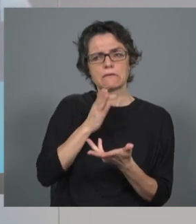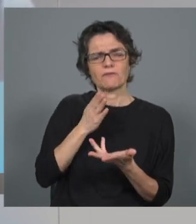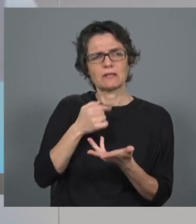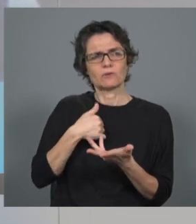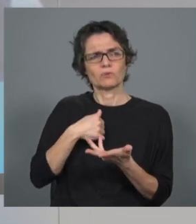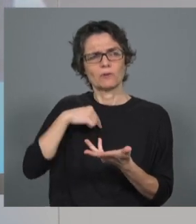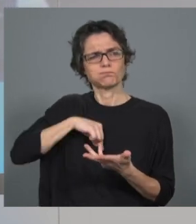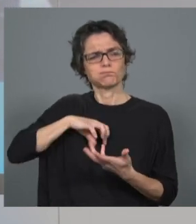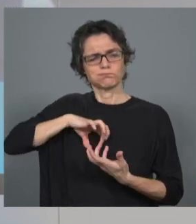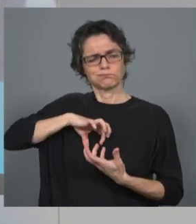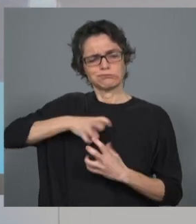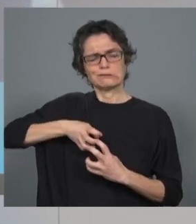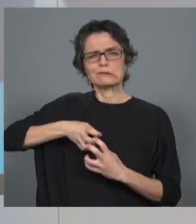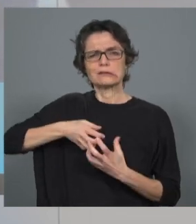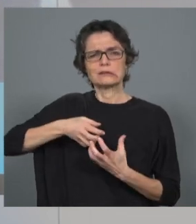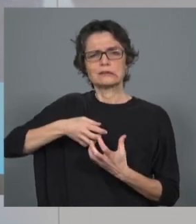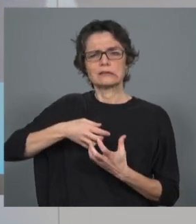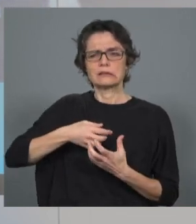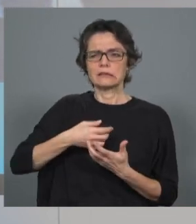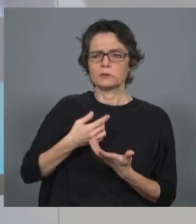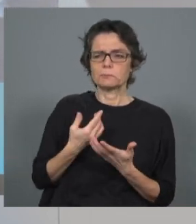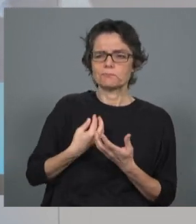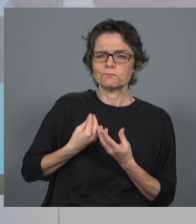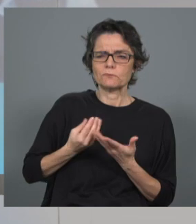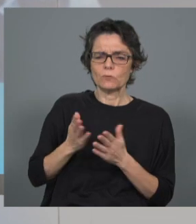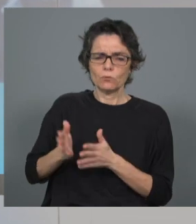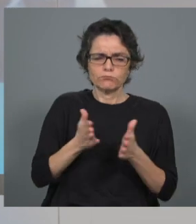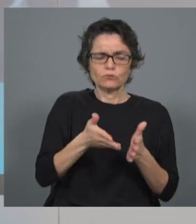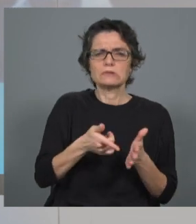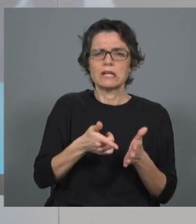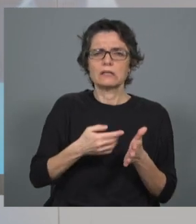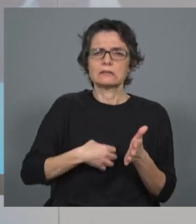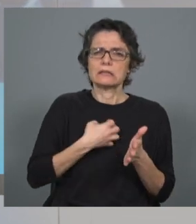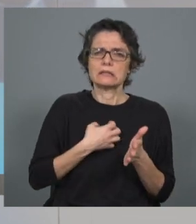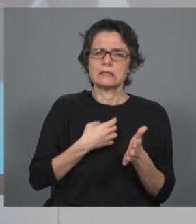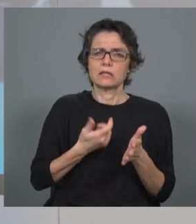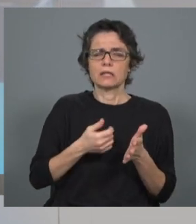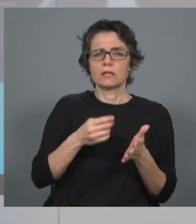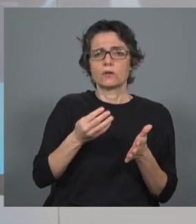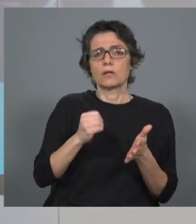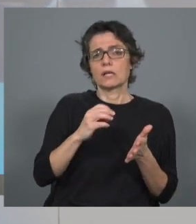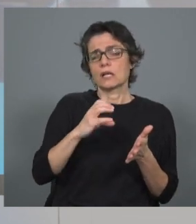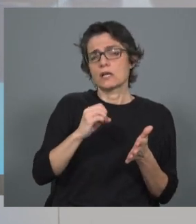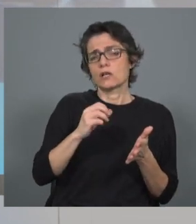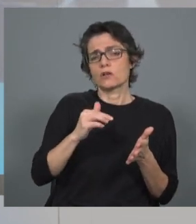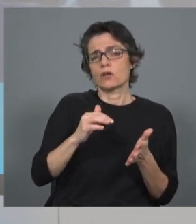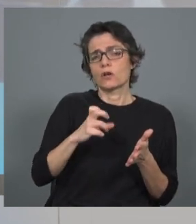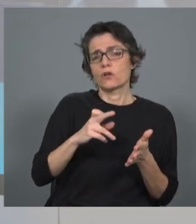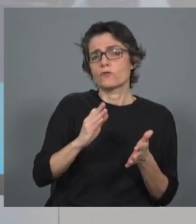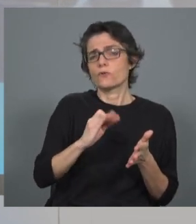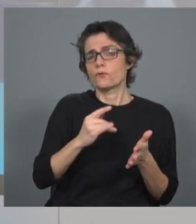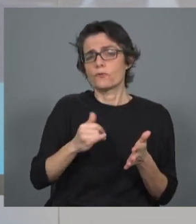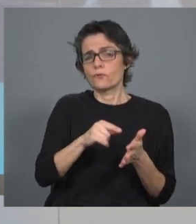crise identitária. Isto porque sentia, por um lado, que era a Sofia das festas, dos amigos, do